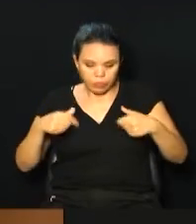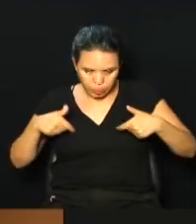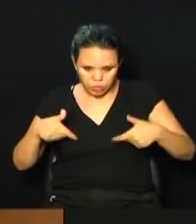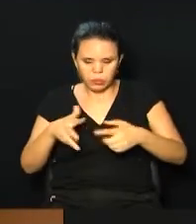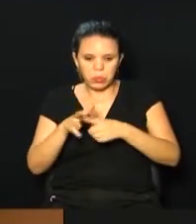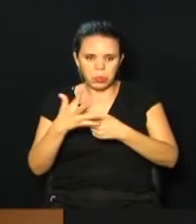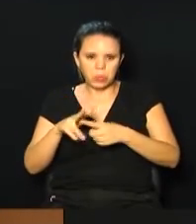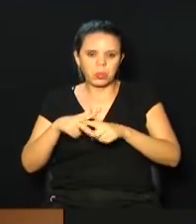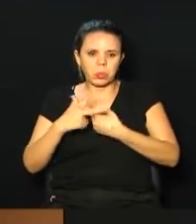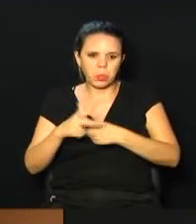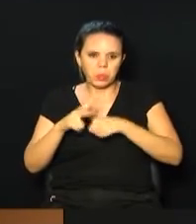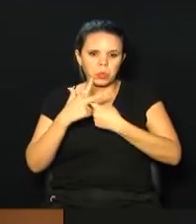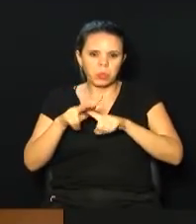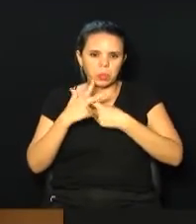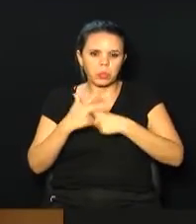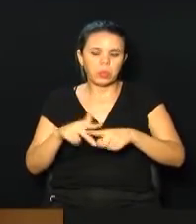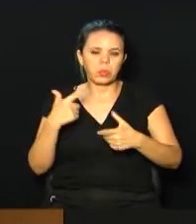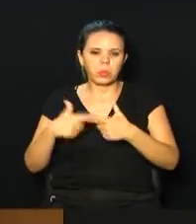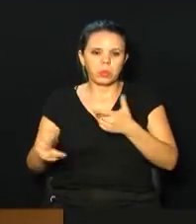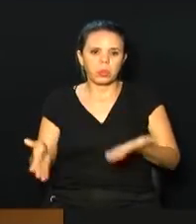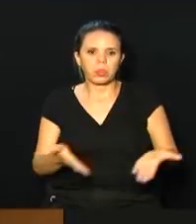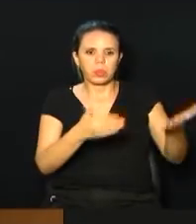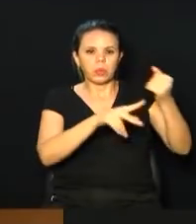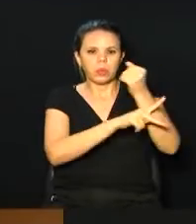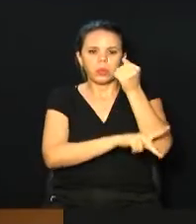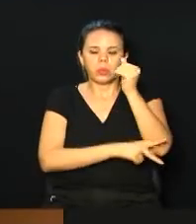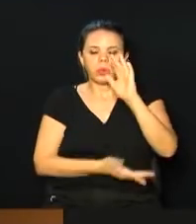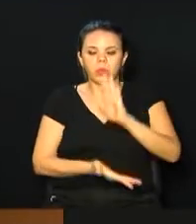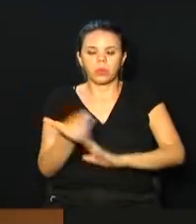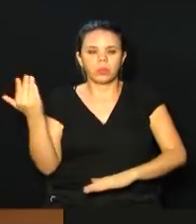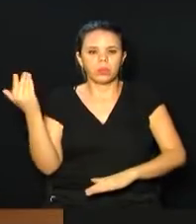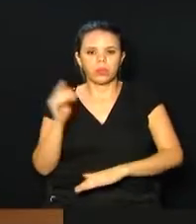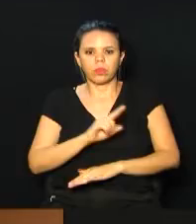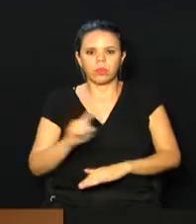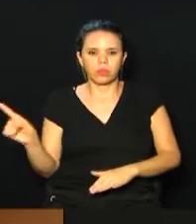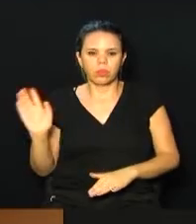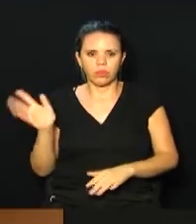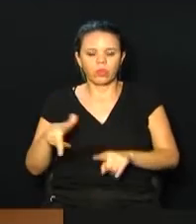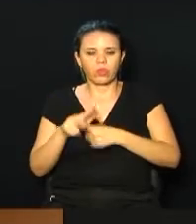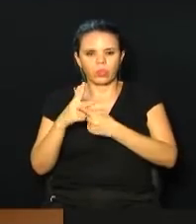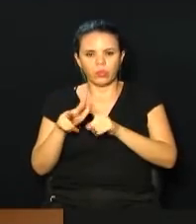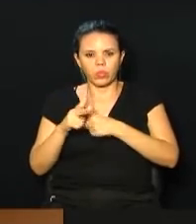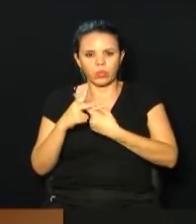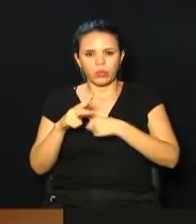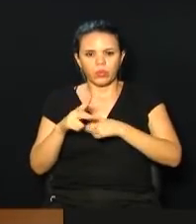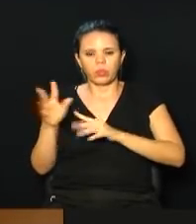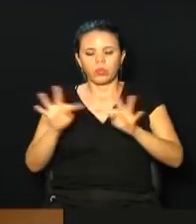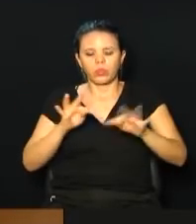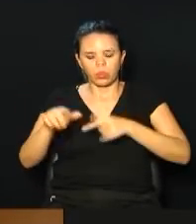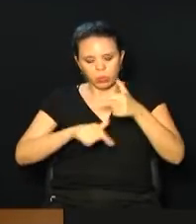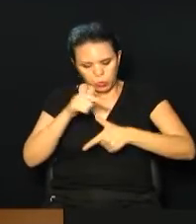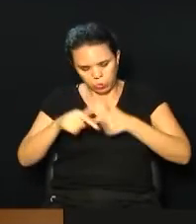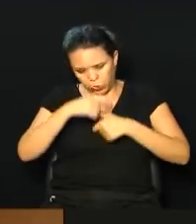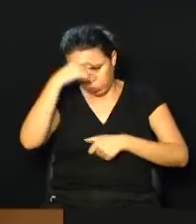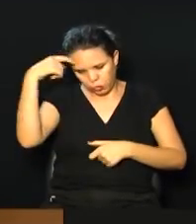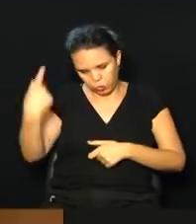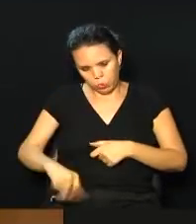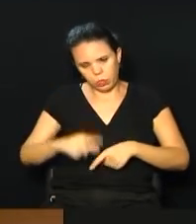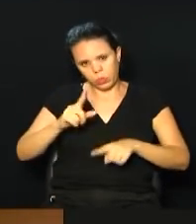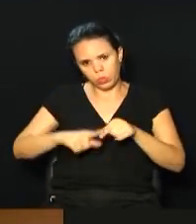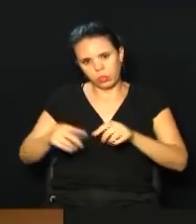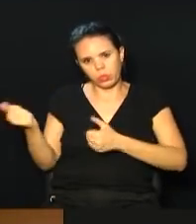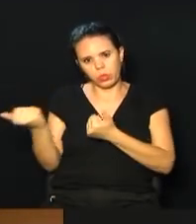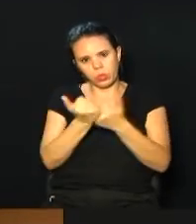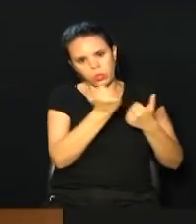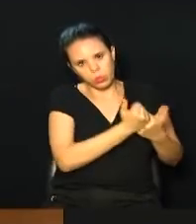transcorreram no dia, poderia até levar a ponte embora. Mas ela já está sendo trabalhada, o material foi